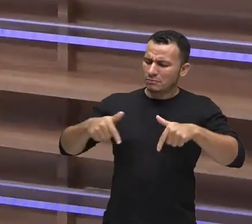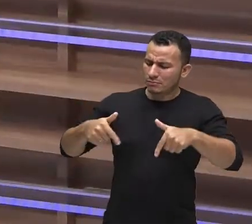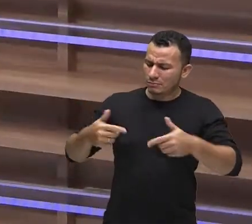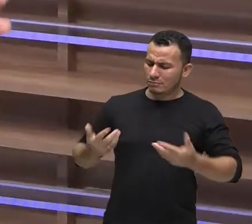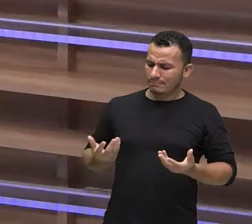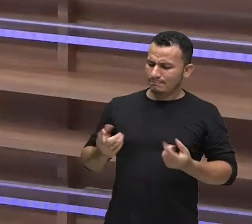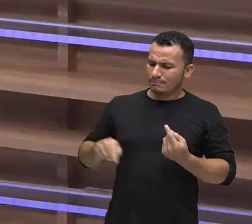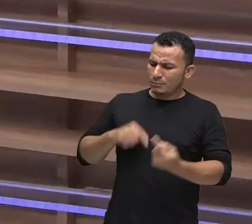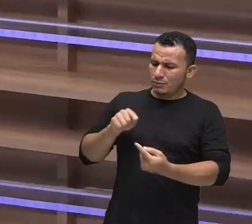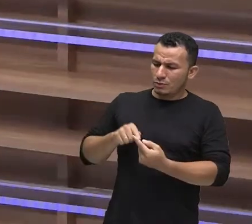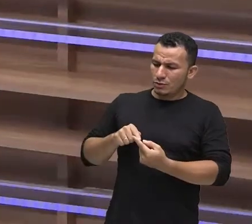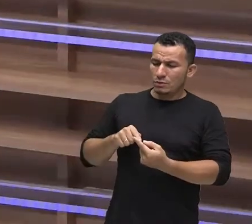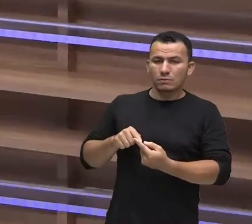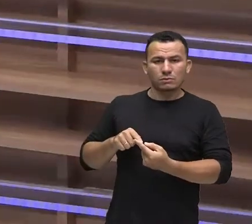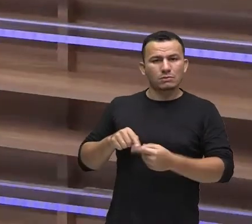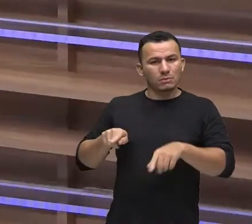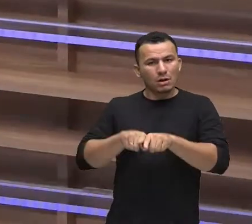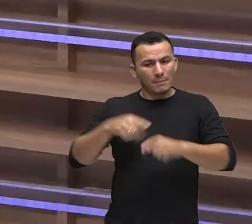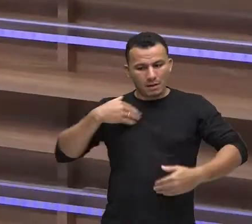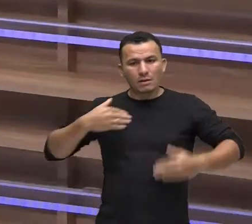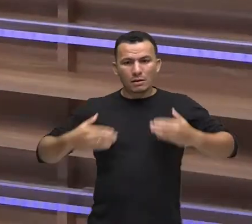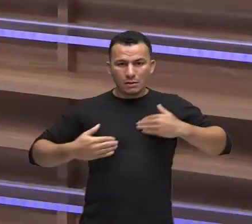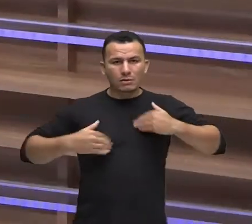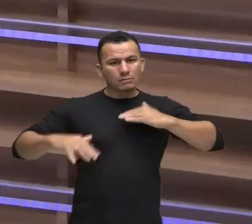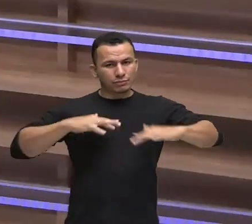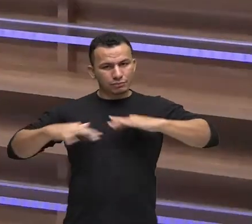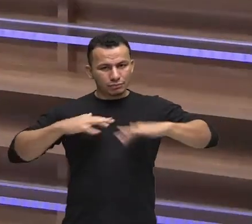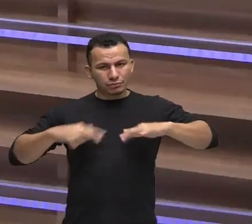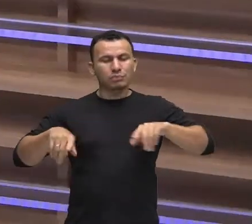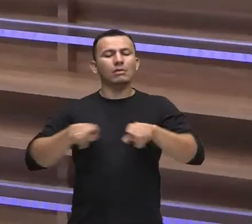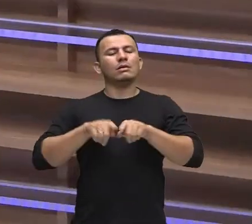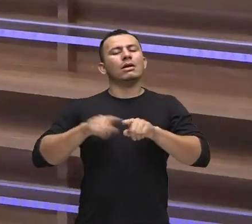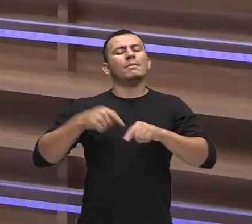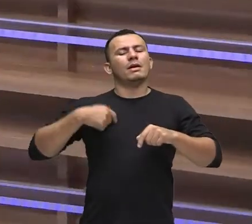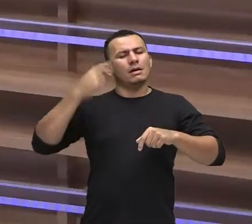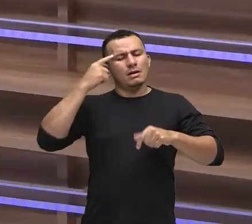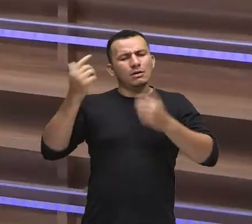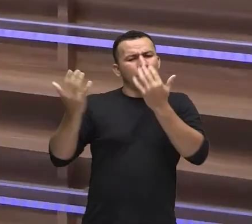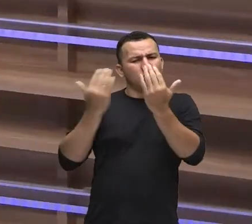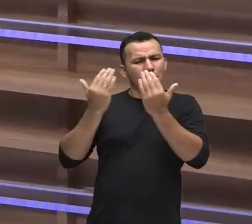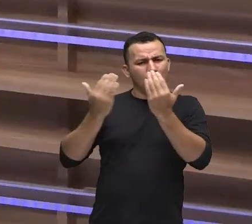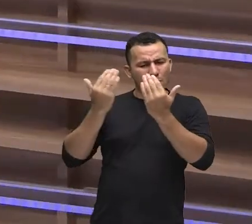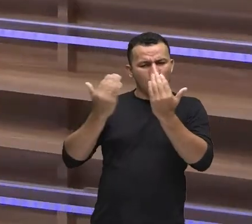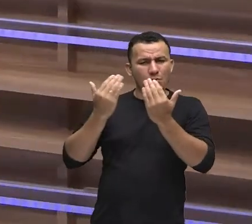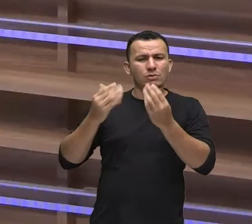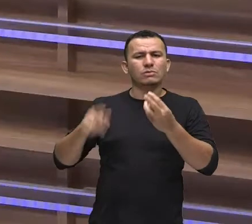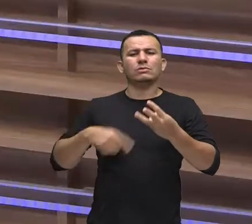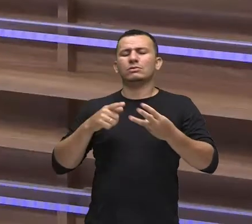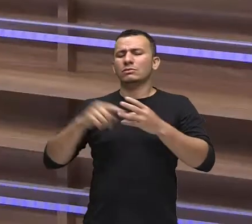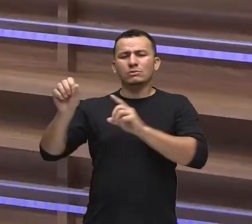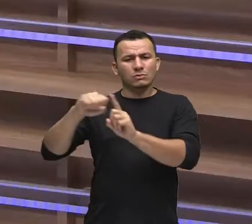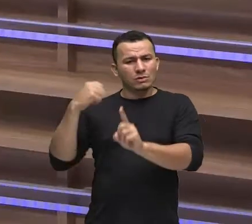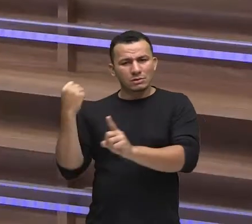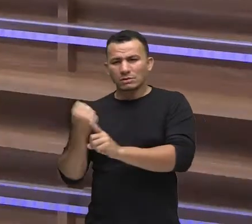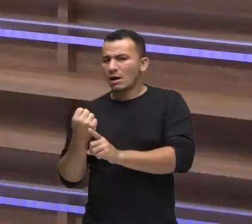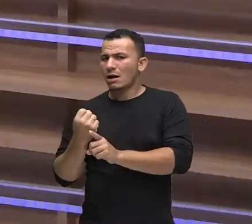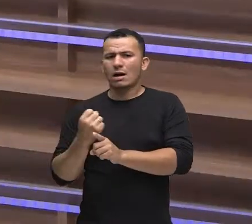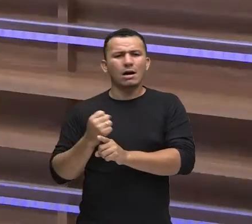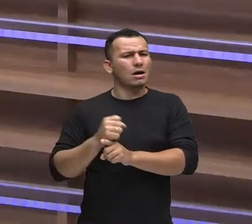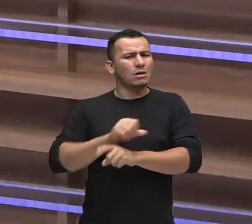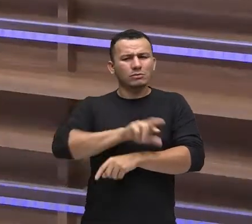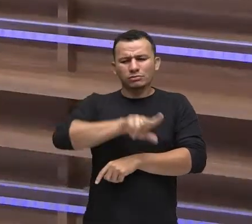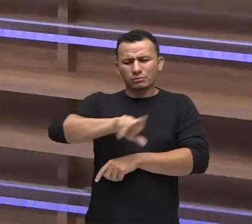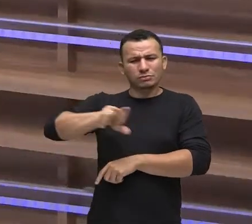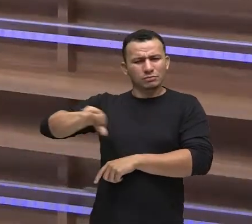de um aspecto físico, né, quanto de um aspecto psicológico, dos aspectos sociais, de todos os